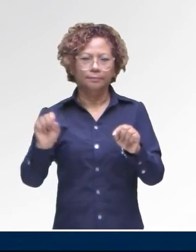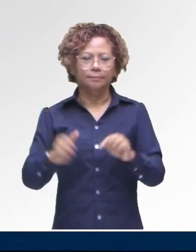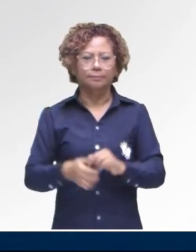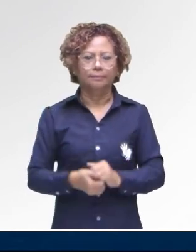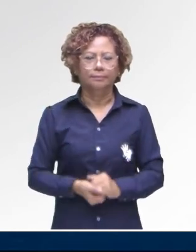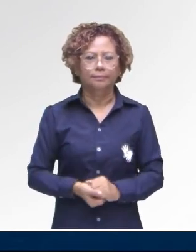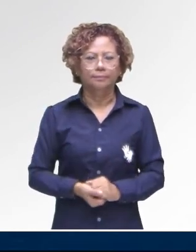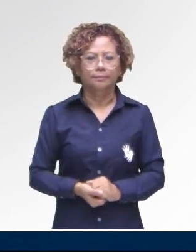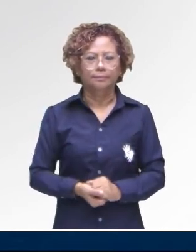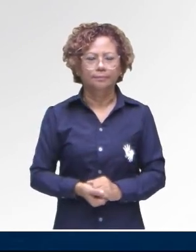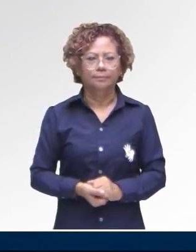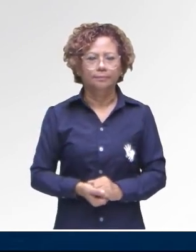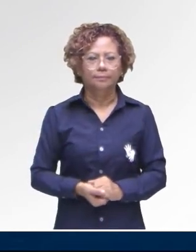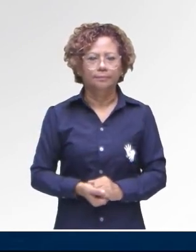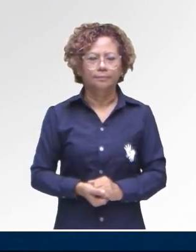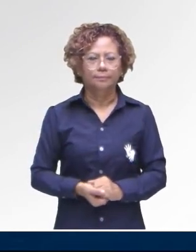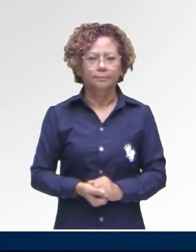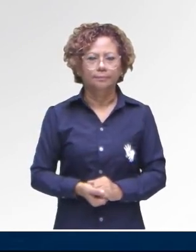Nós temos, então,